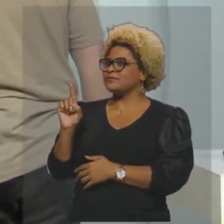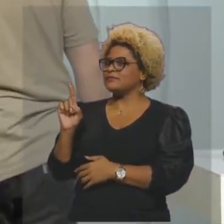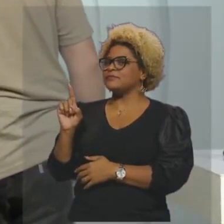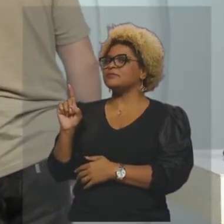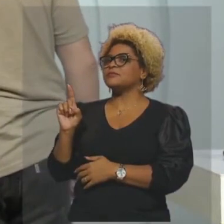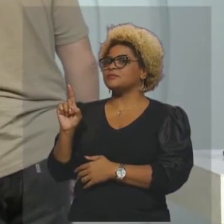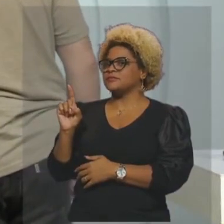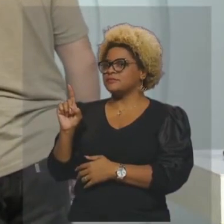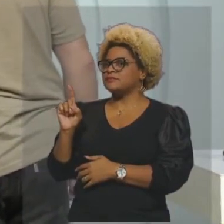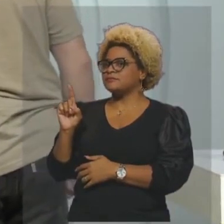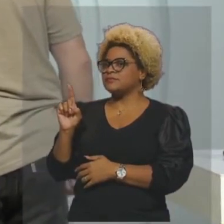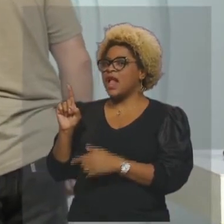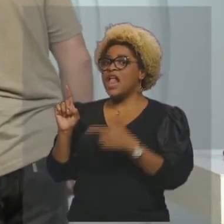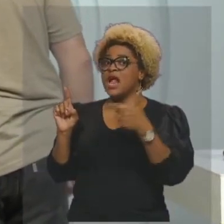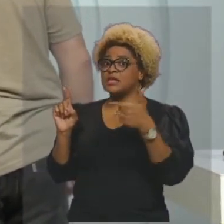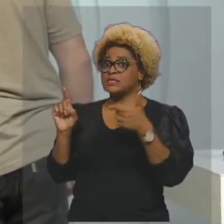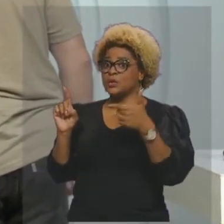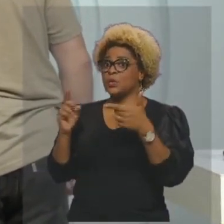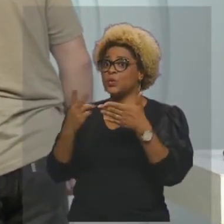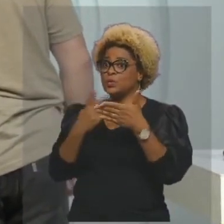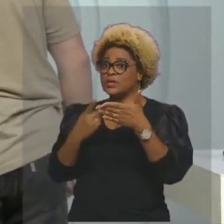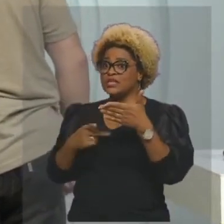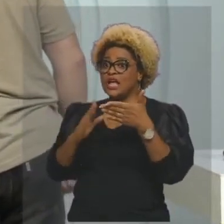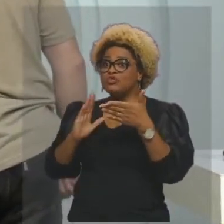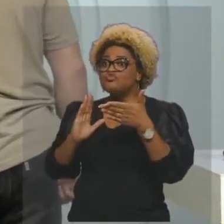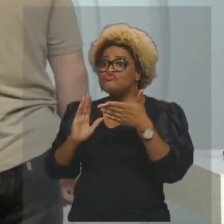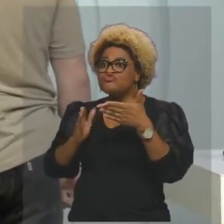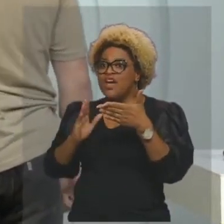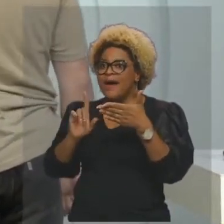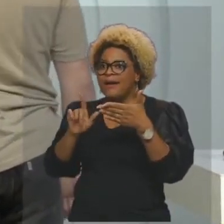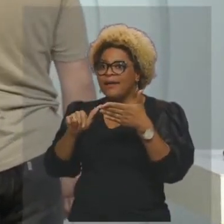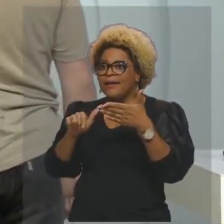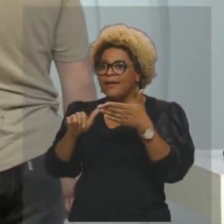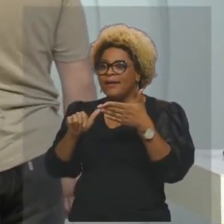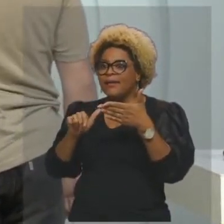Esse segundo desenho que eu estou fazendo já é considerando